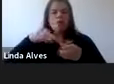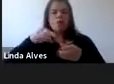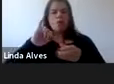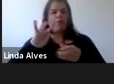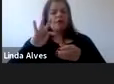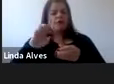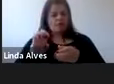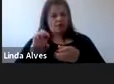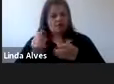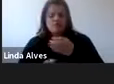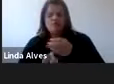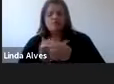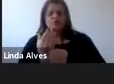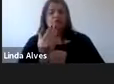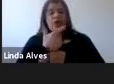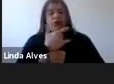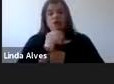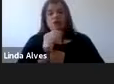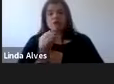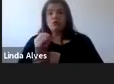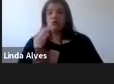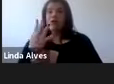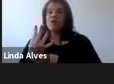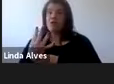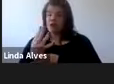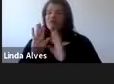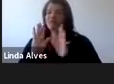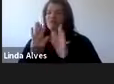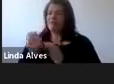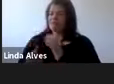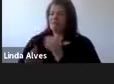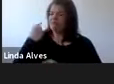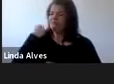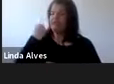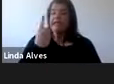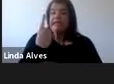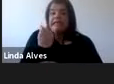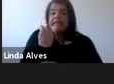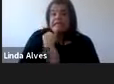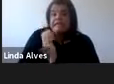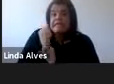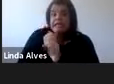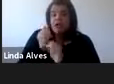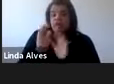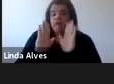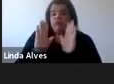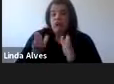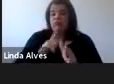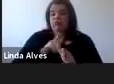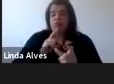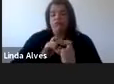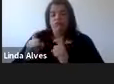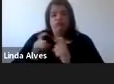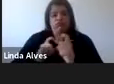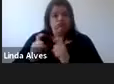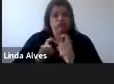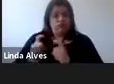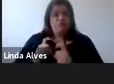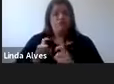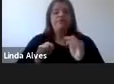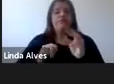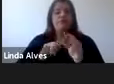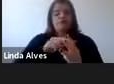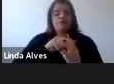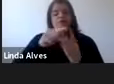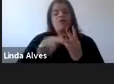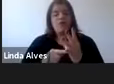então já são 16 anos que nós temos esse comitê. E aqui as plantas do estado de São Paulo, os sindicatos são todos 3